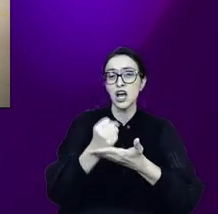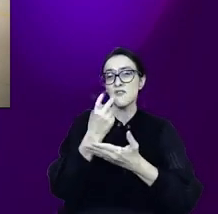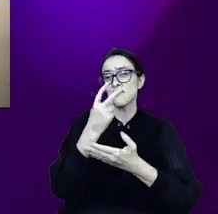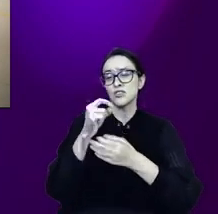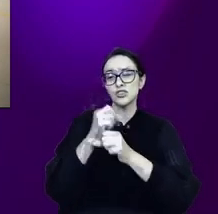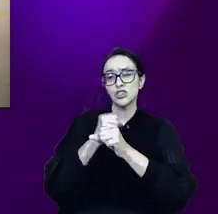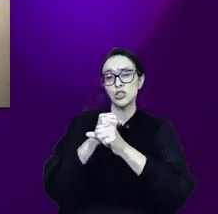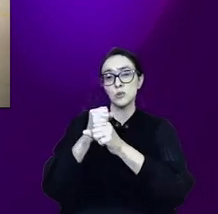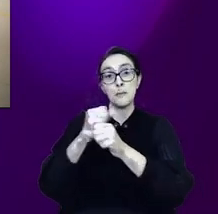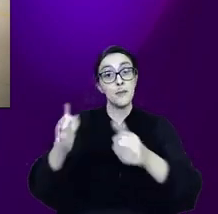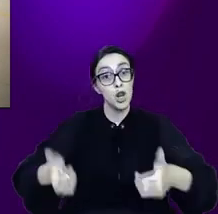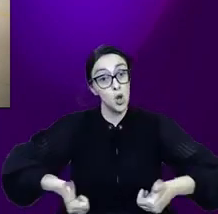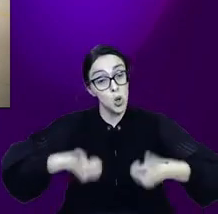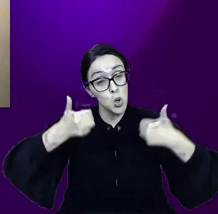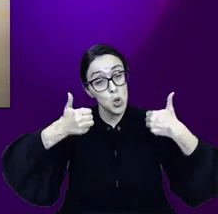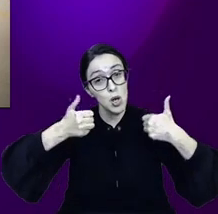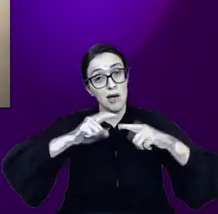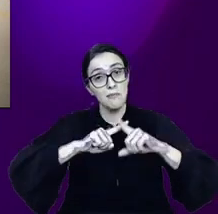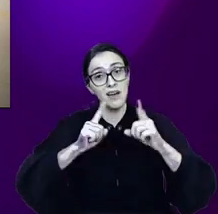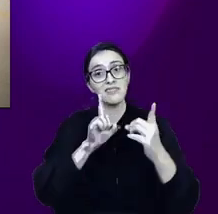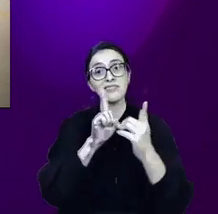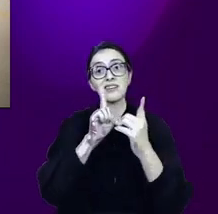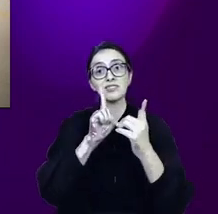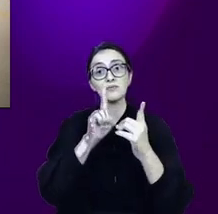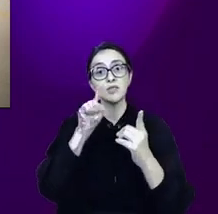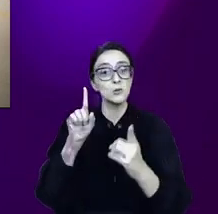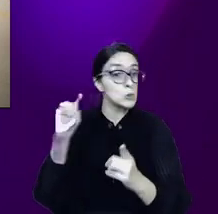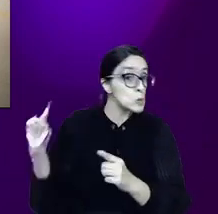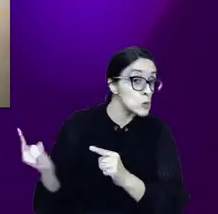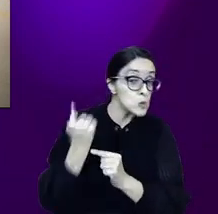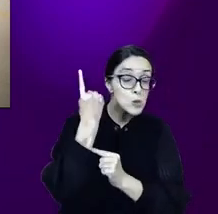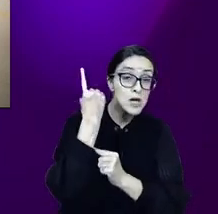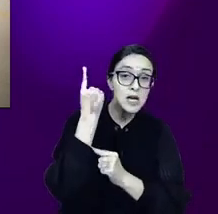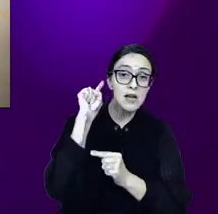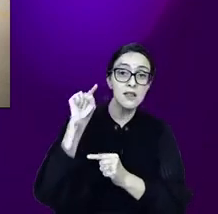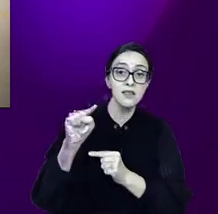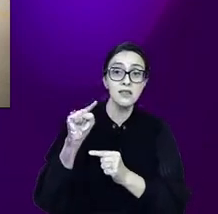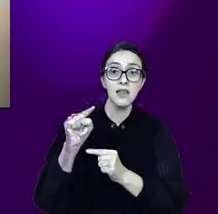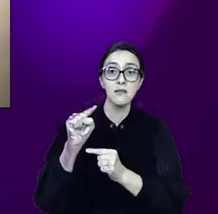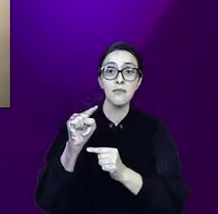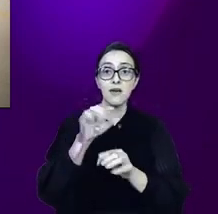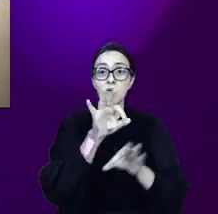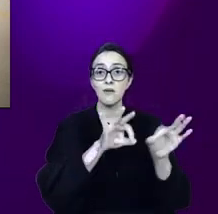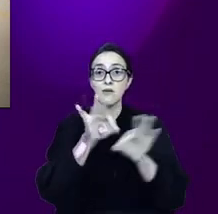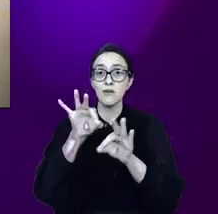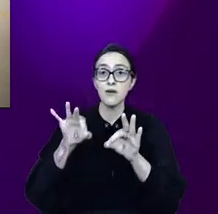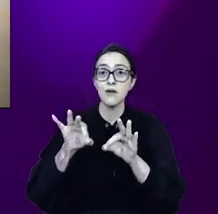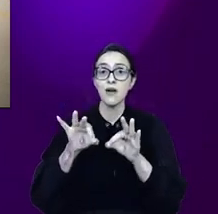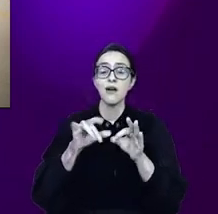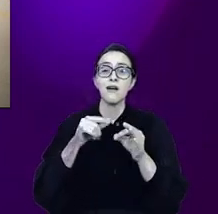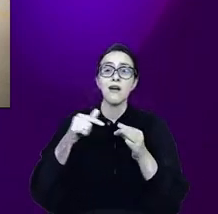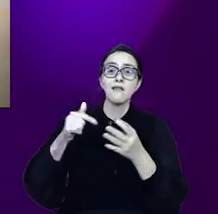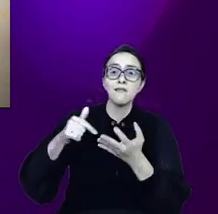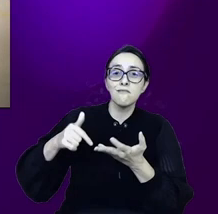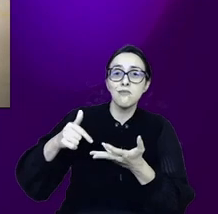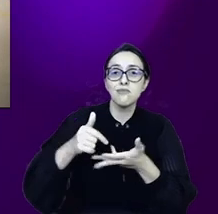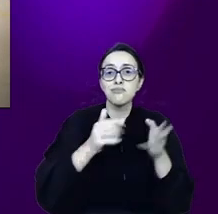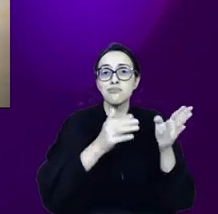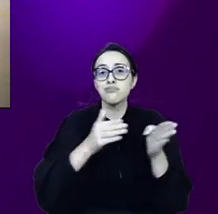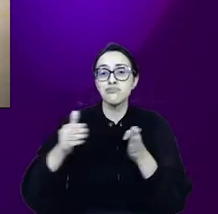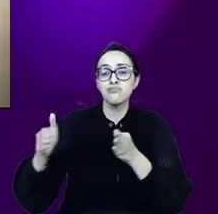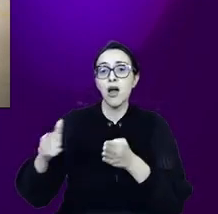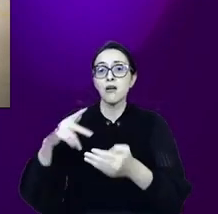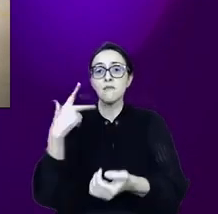como um todo, mas o atendimento primário, né, com a organização do ATLS e a aplicação do ATLS com medidas iniciais de